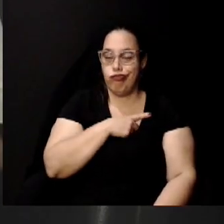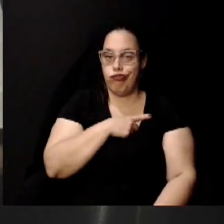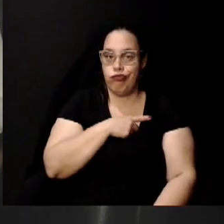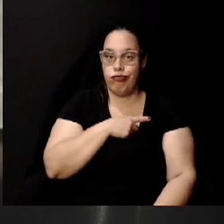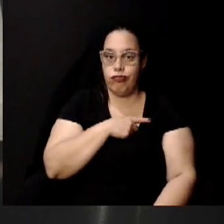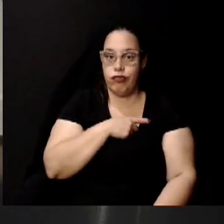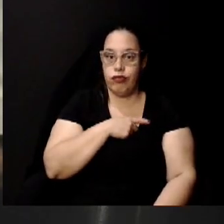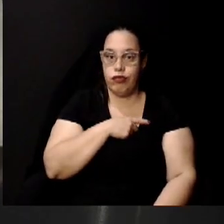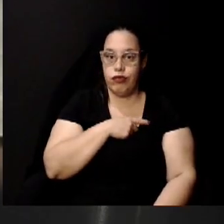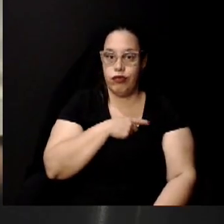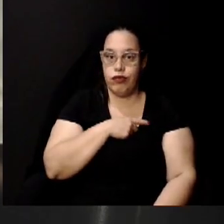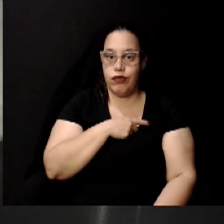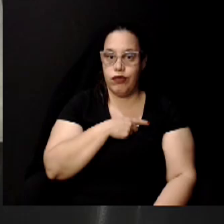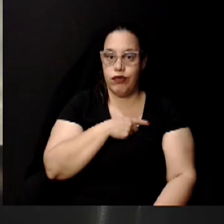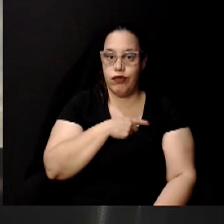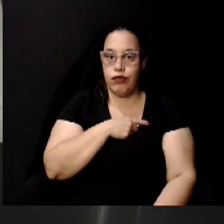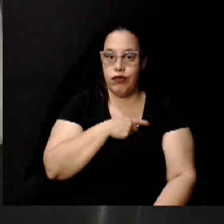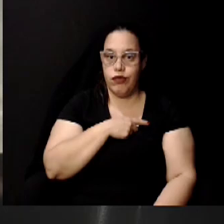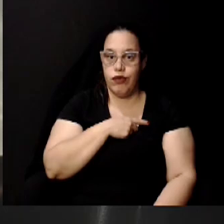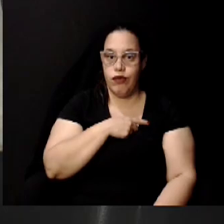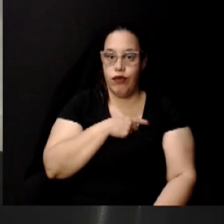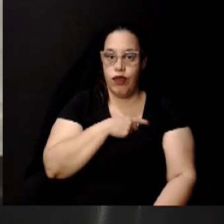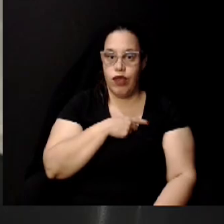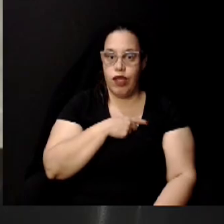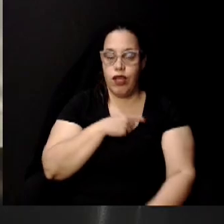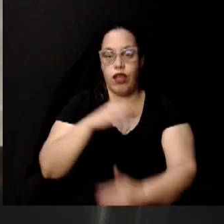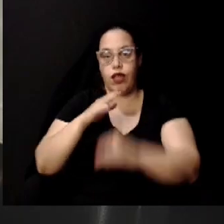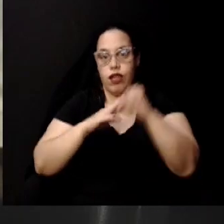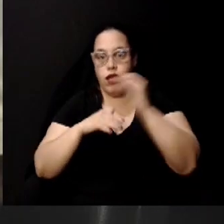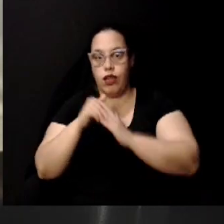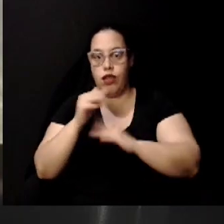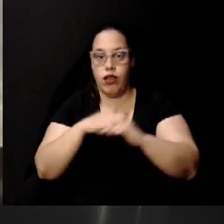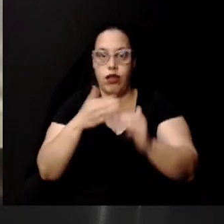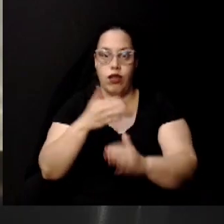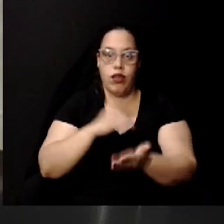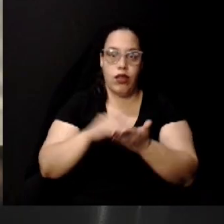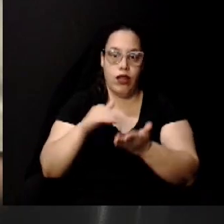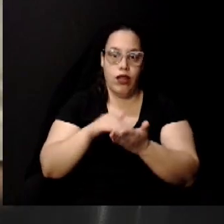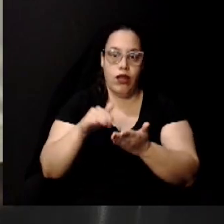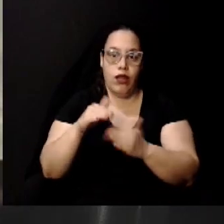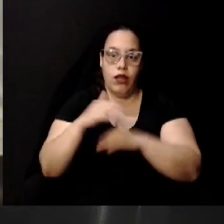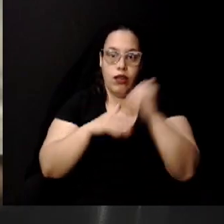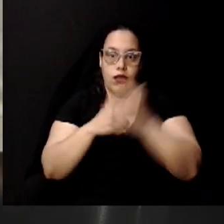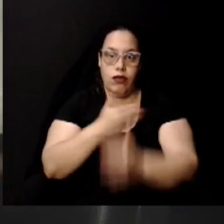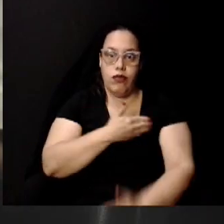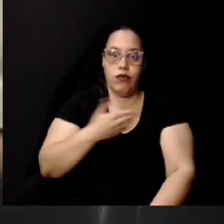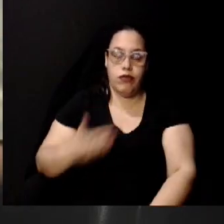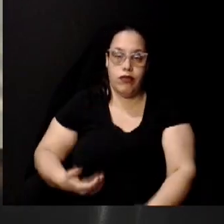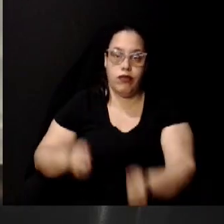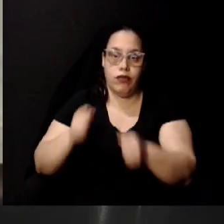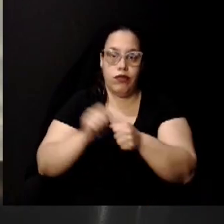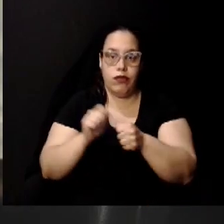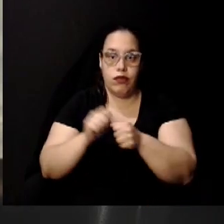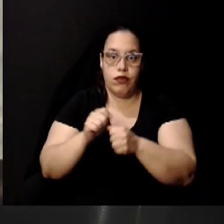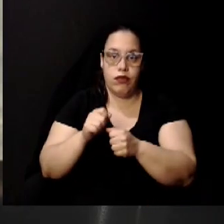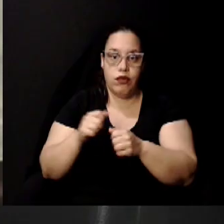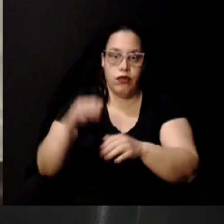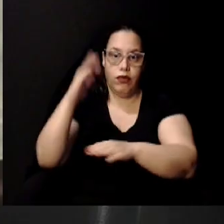Fora que aí chega a Secretaria de Serviços Públicos, que assim, a Secretaria de Serviços Públicos faz umas podas que não é poda,